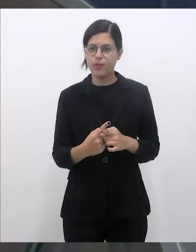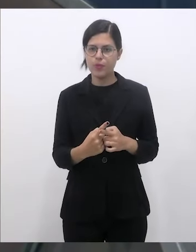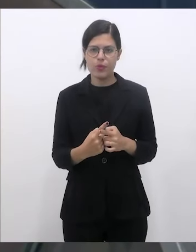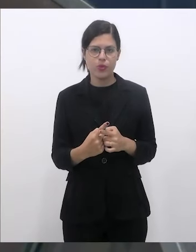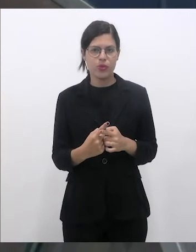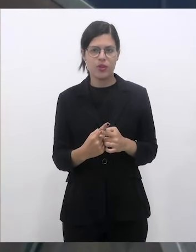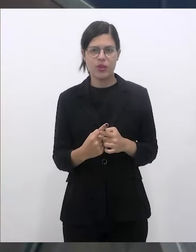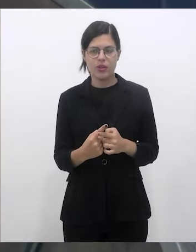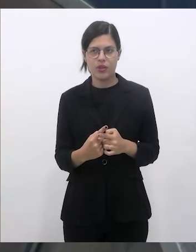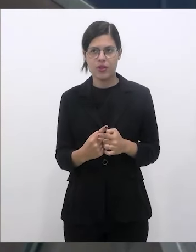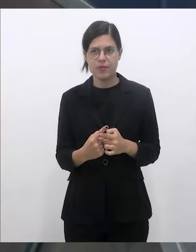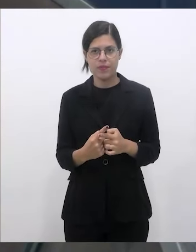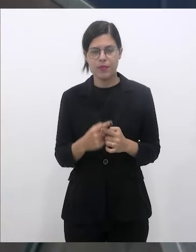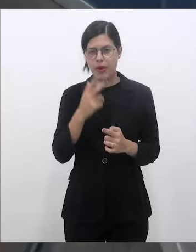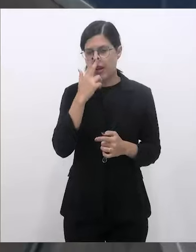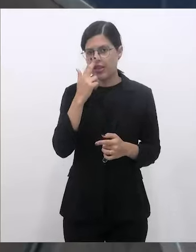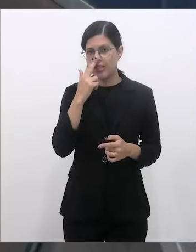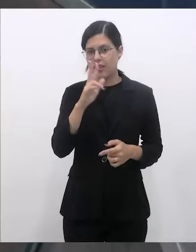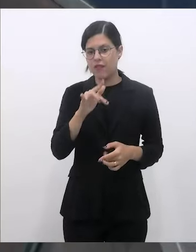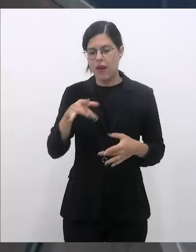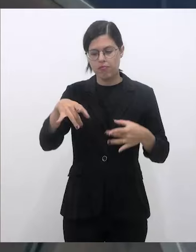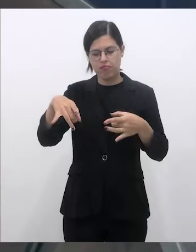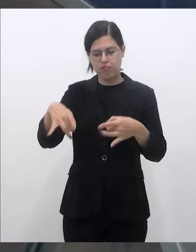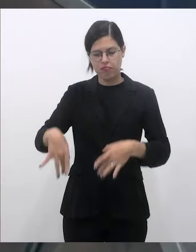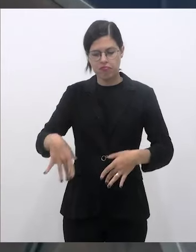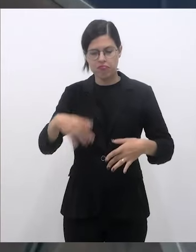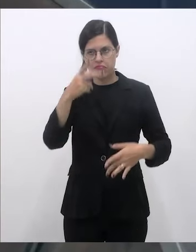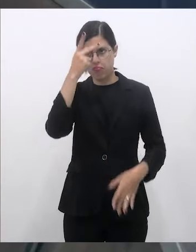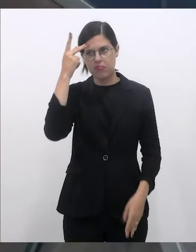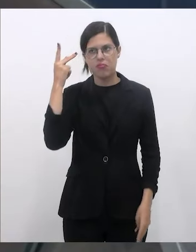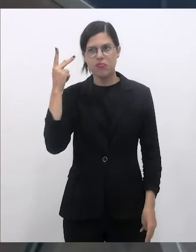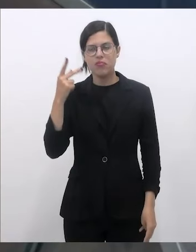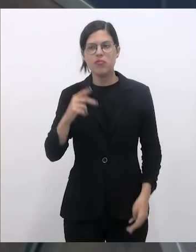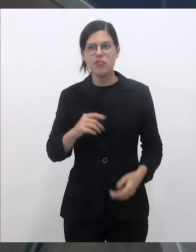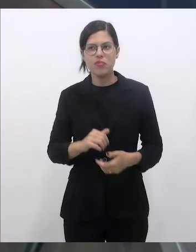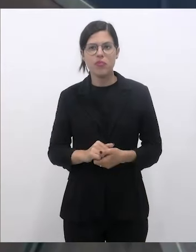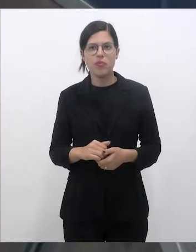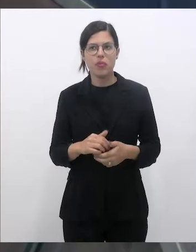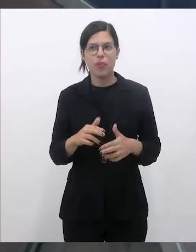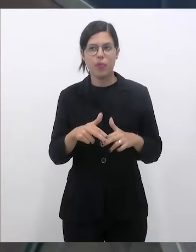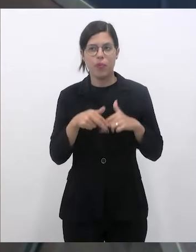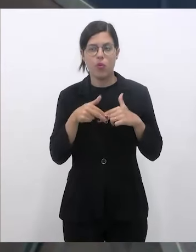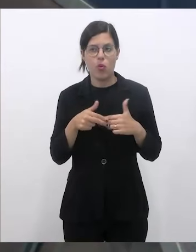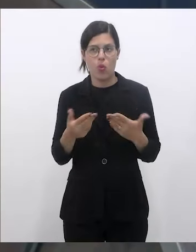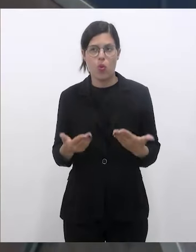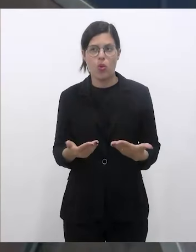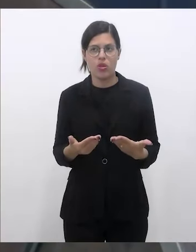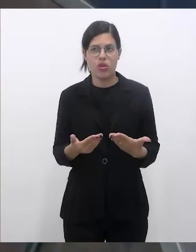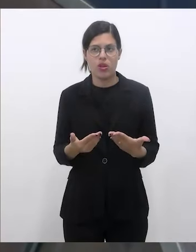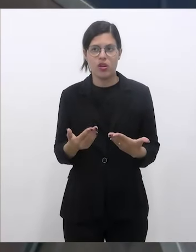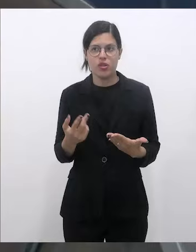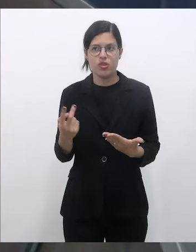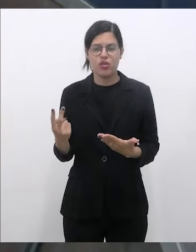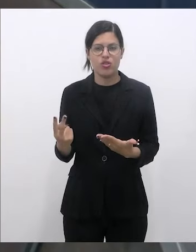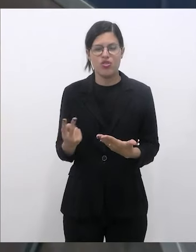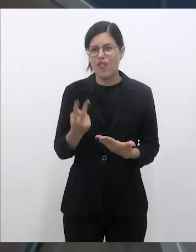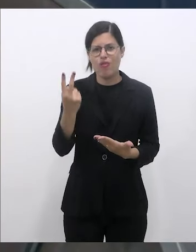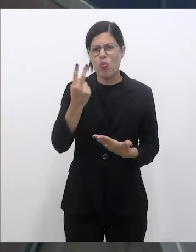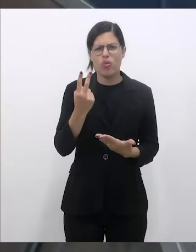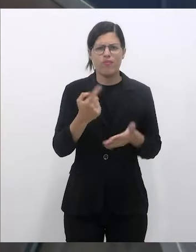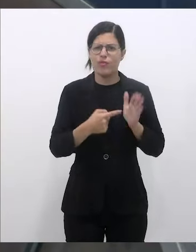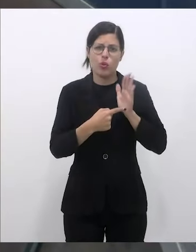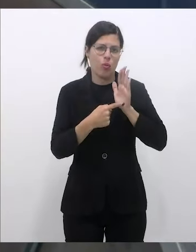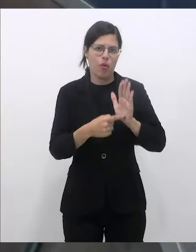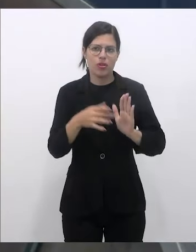porque vão se descartando as pessoas e preterindo muito as pessoas por conta de valores